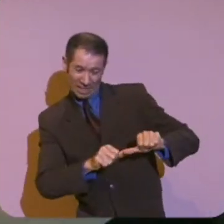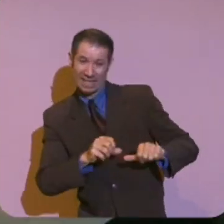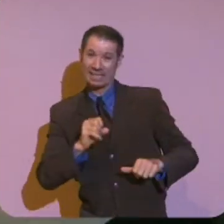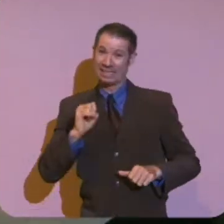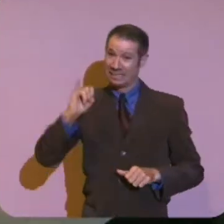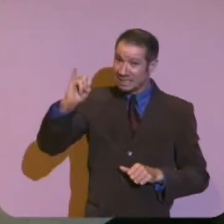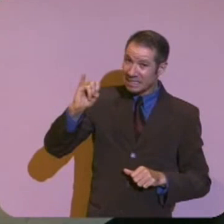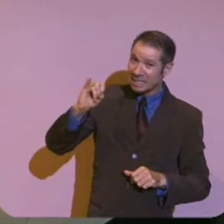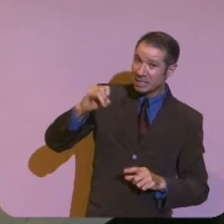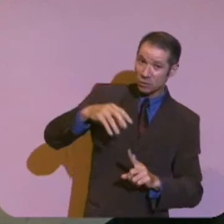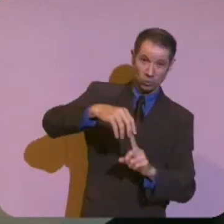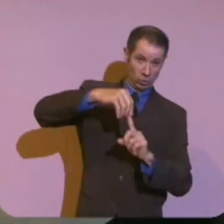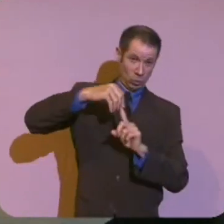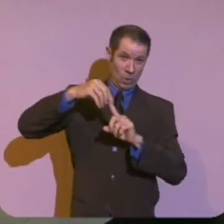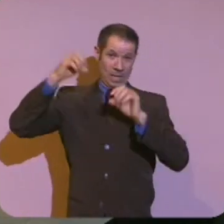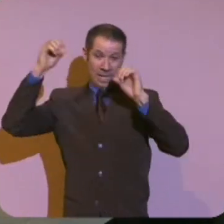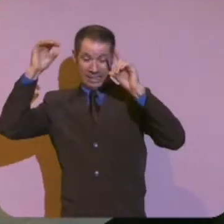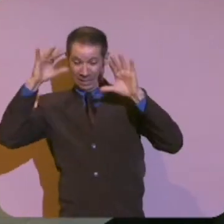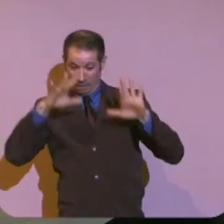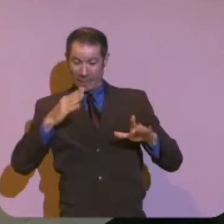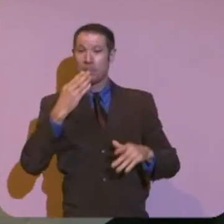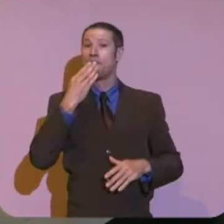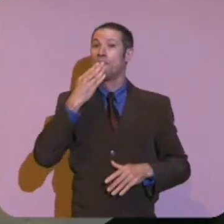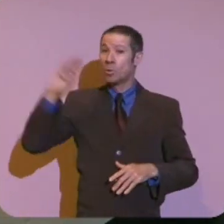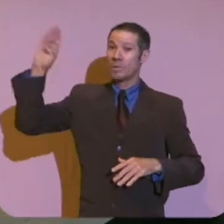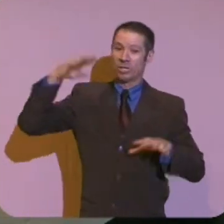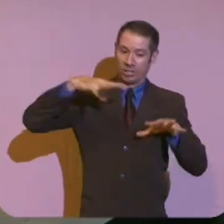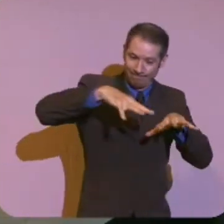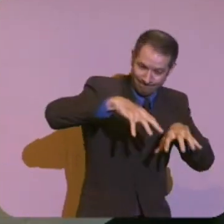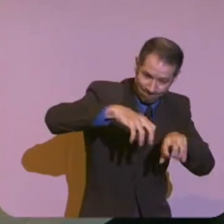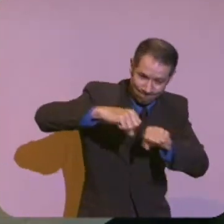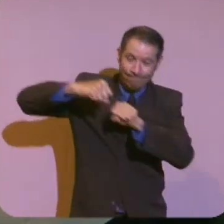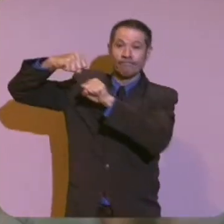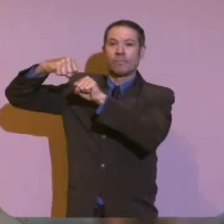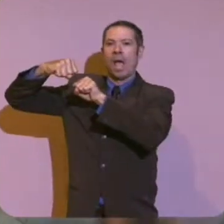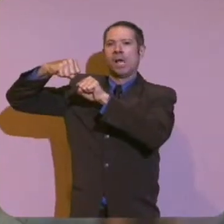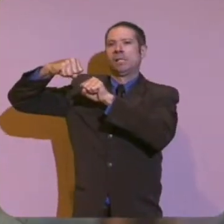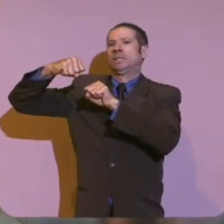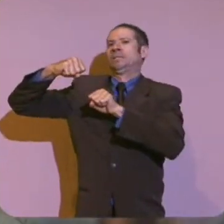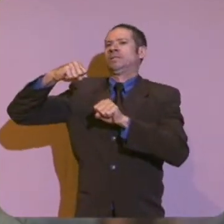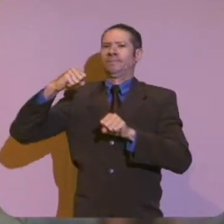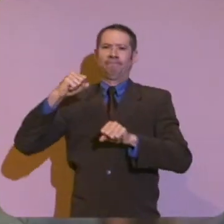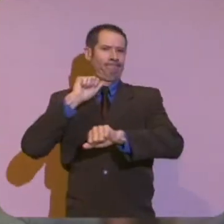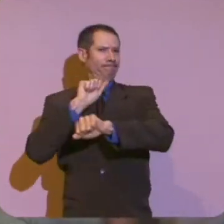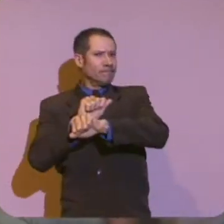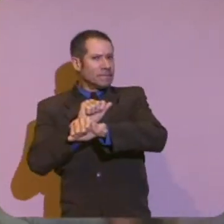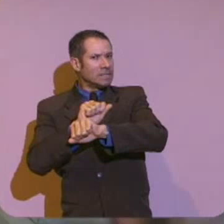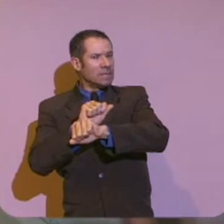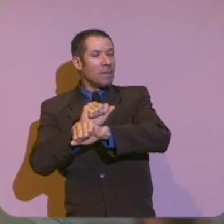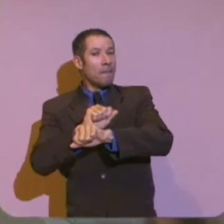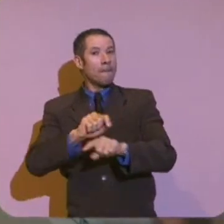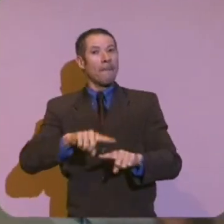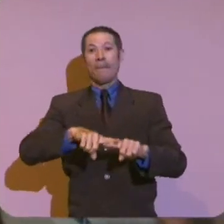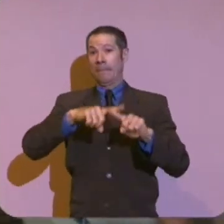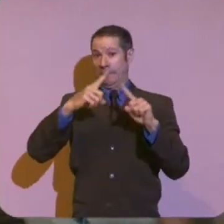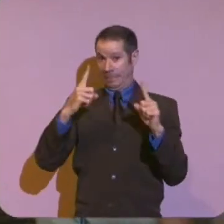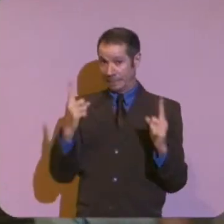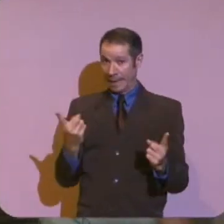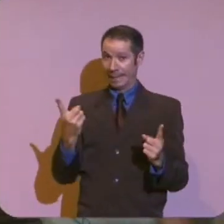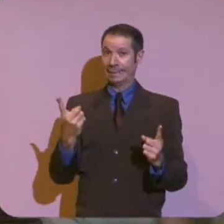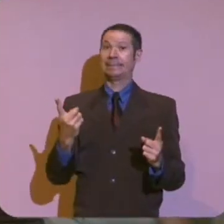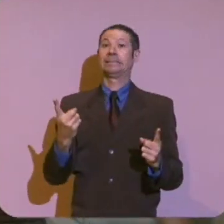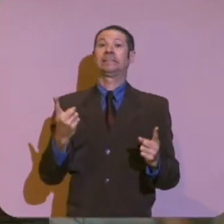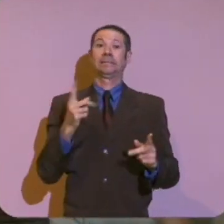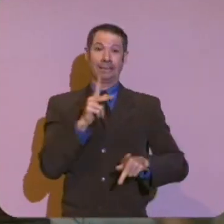não somente as bênçãos prometidas seriam retidas, suspensas, mas no caso